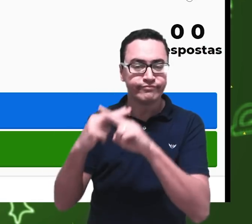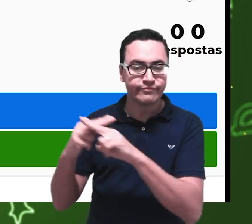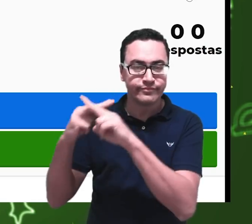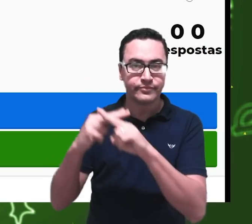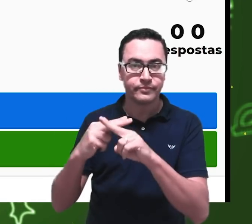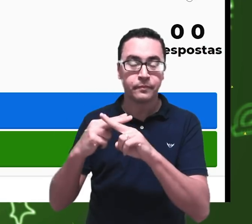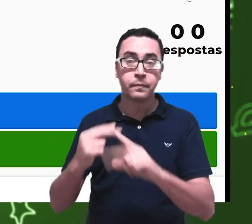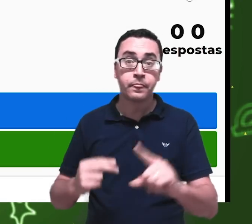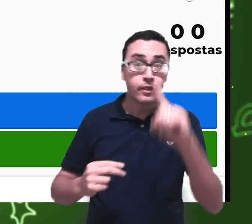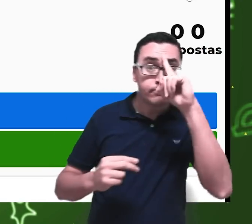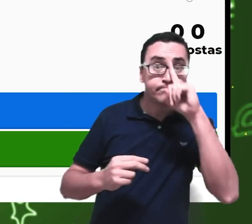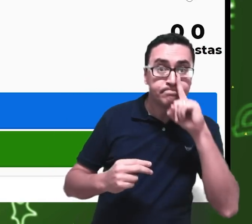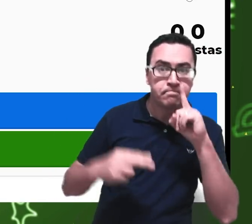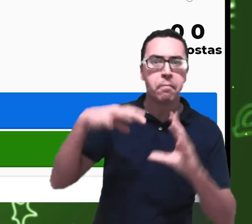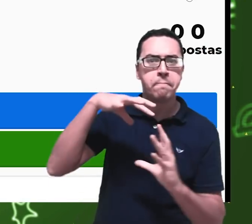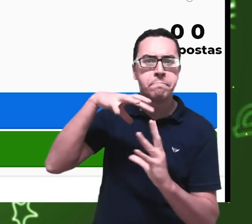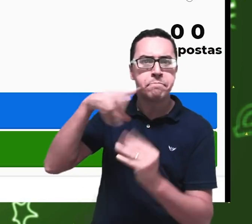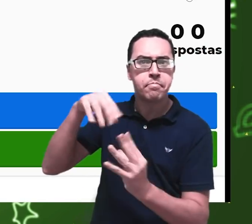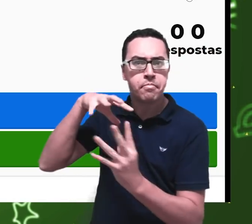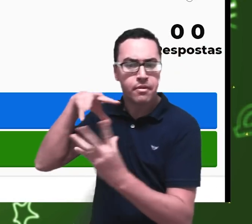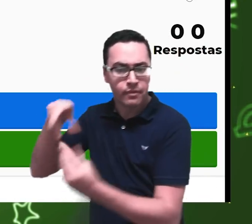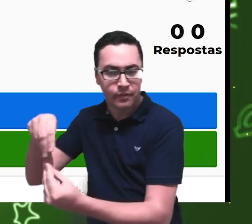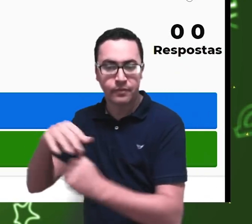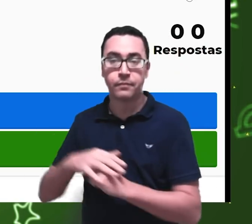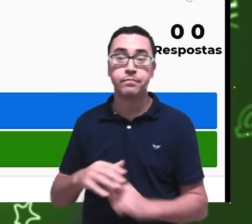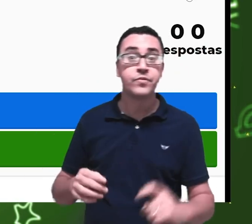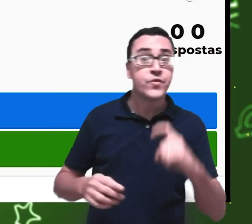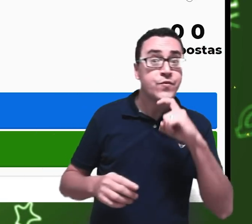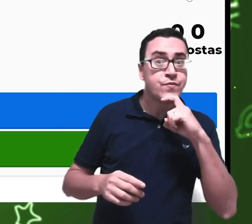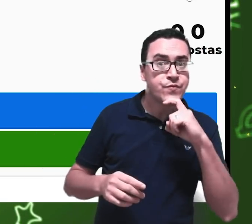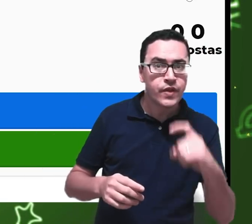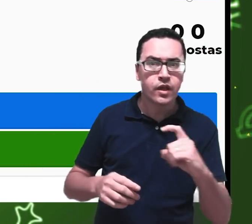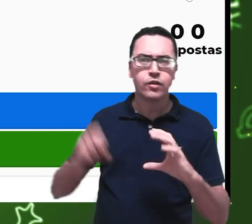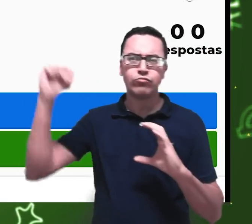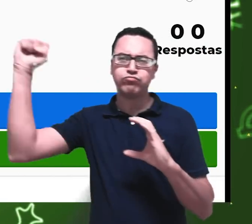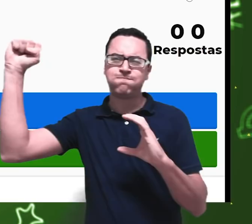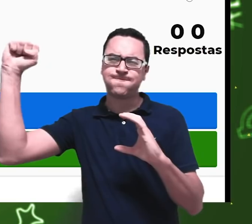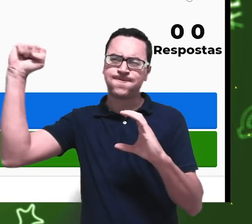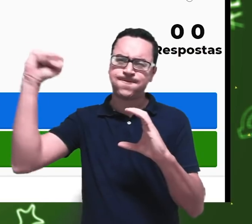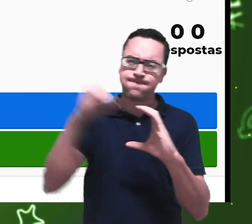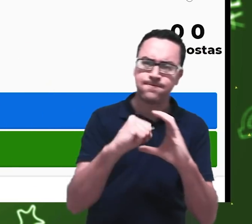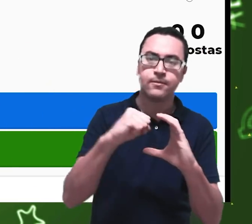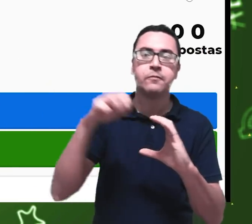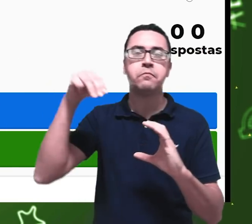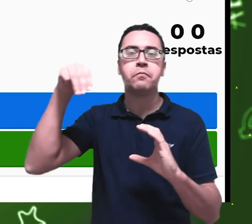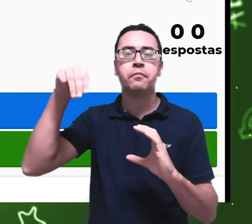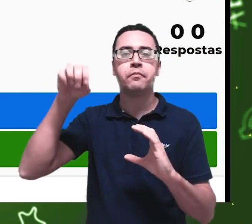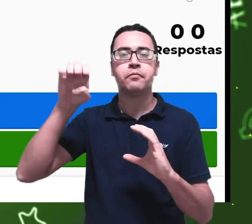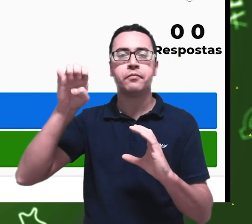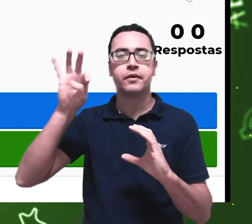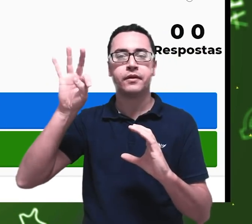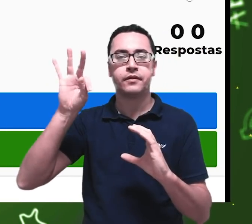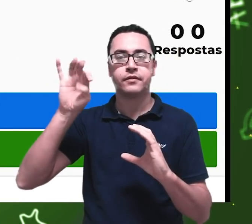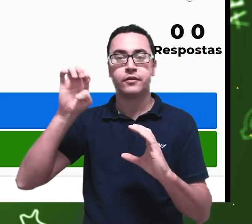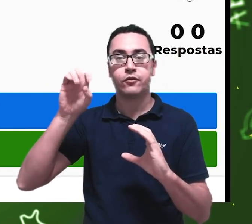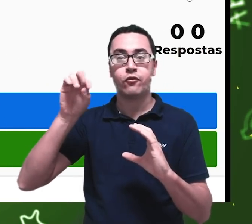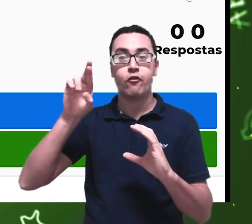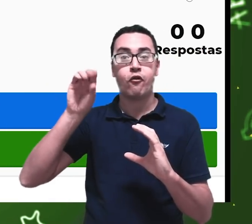Sua opinião é que eles são meteoros? São nomes de meteoros? Então escolham